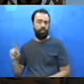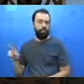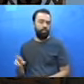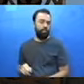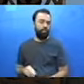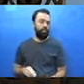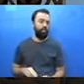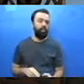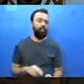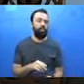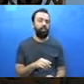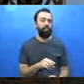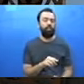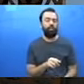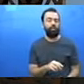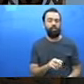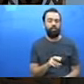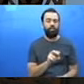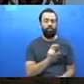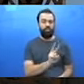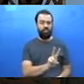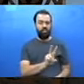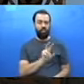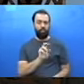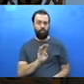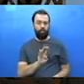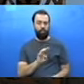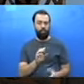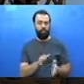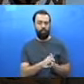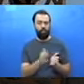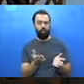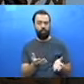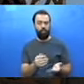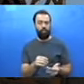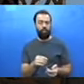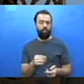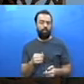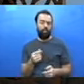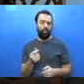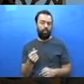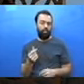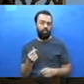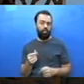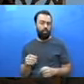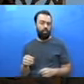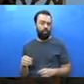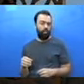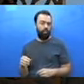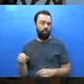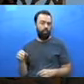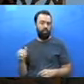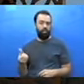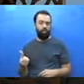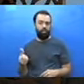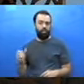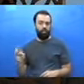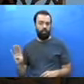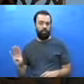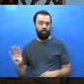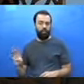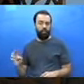de 12, né, lá, 12 vezes 2 dá 24. E 32 vezes 2,